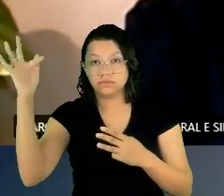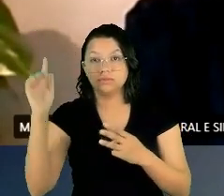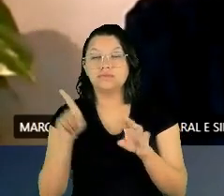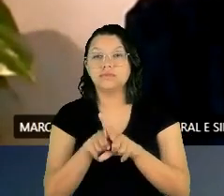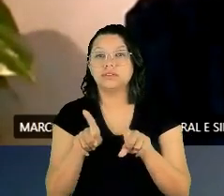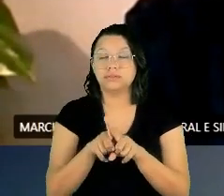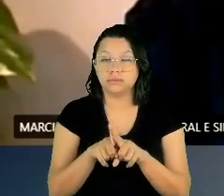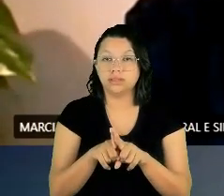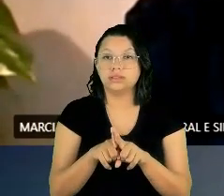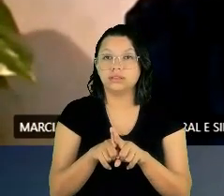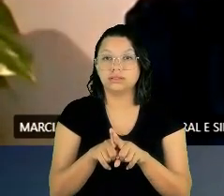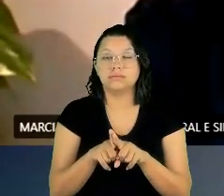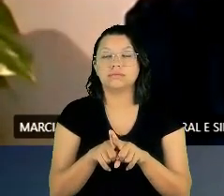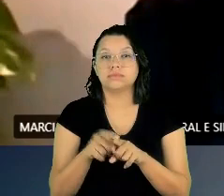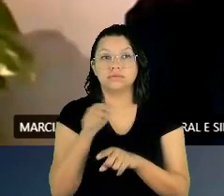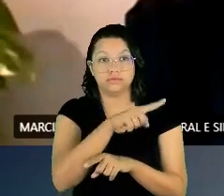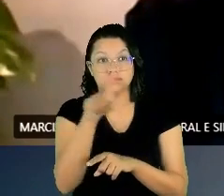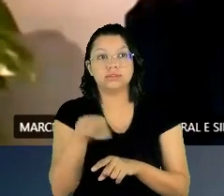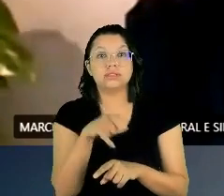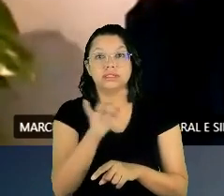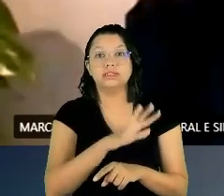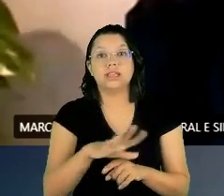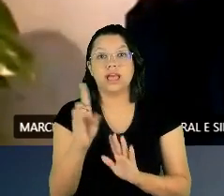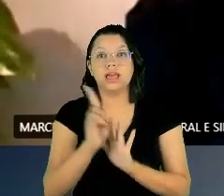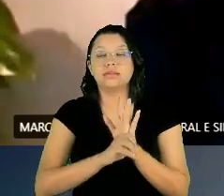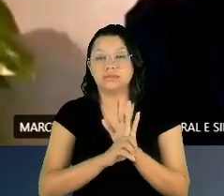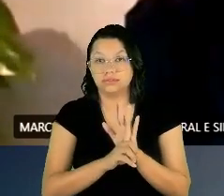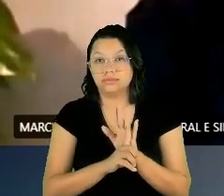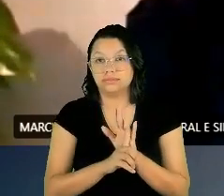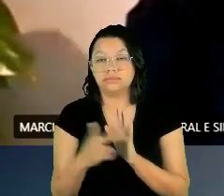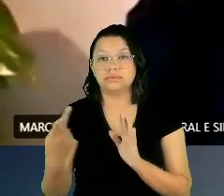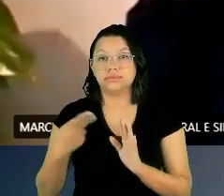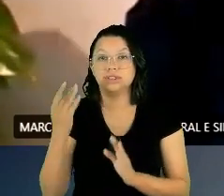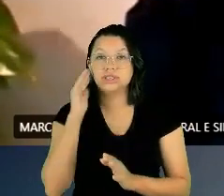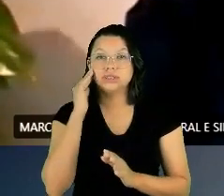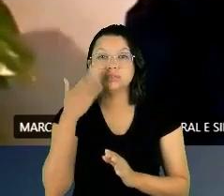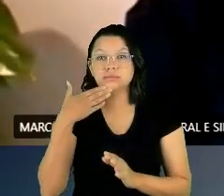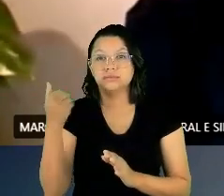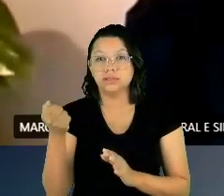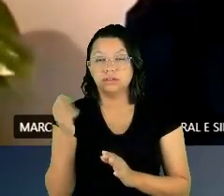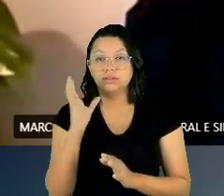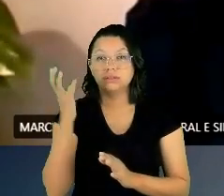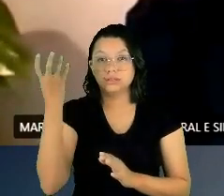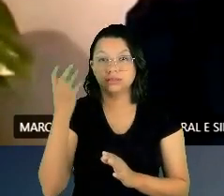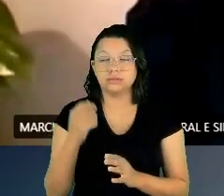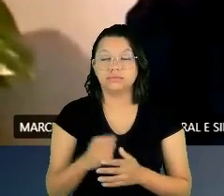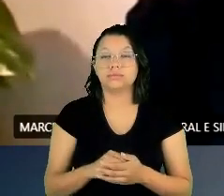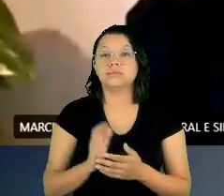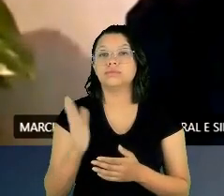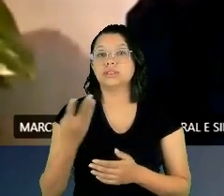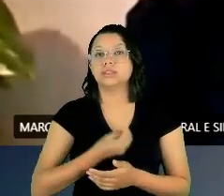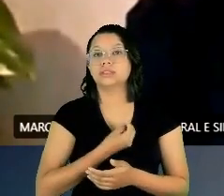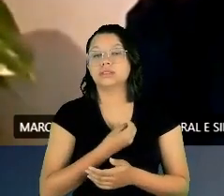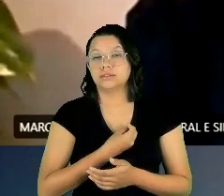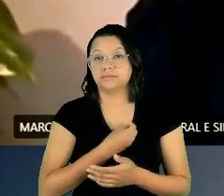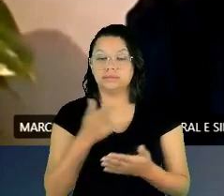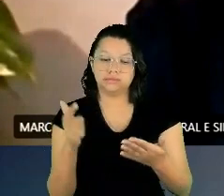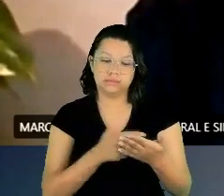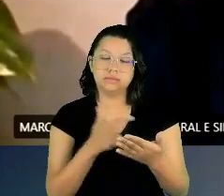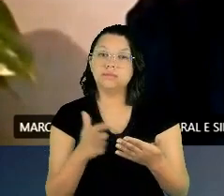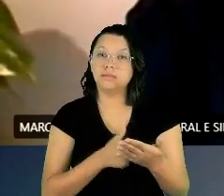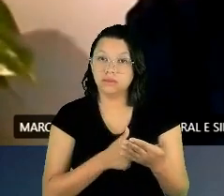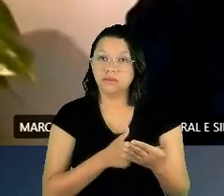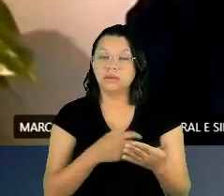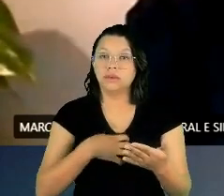entra a filosofia também, entra aí vocês da área do direito, né? para a gente entender melhor tomar decisão. Então, já